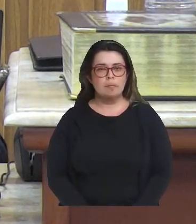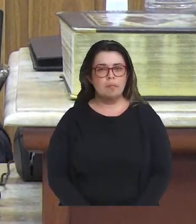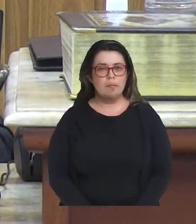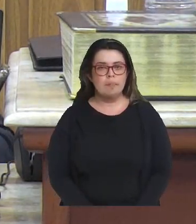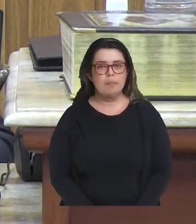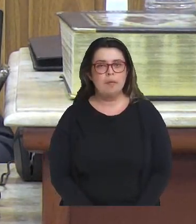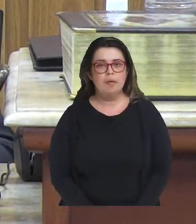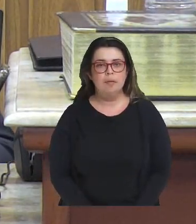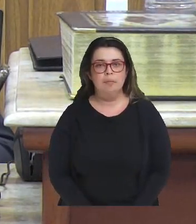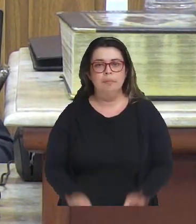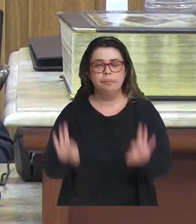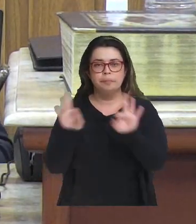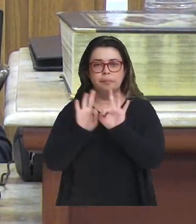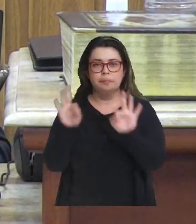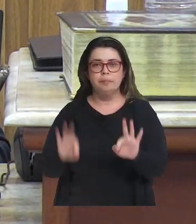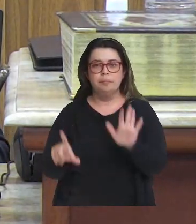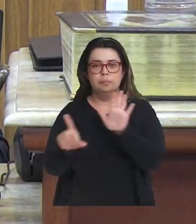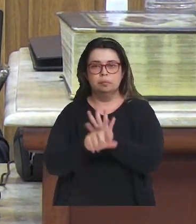O projeto de lei